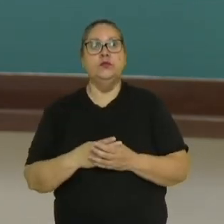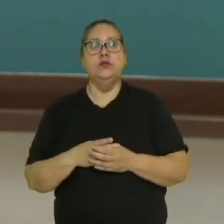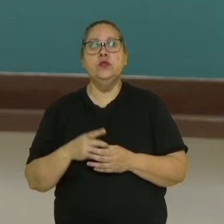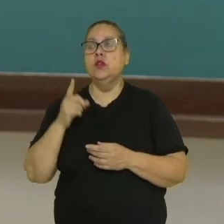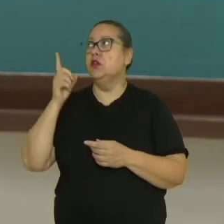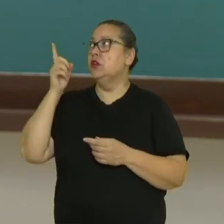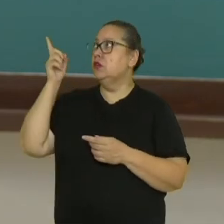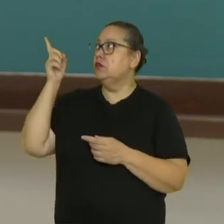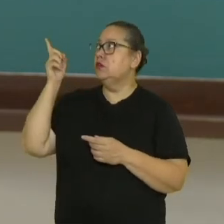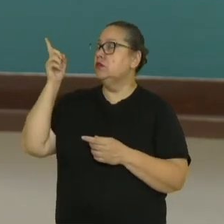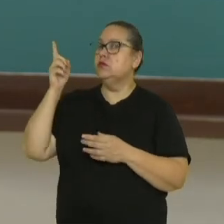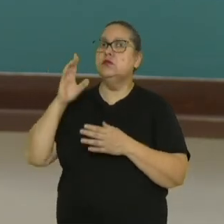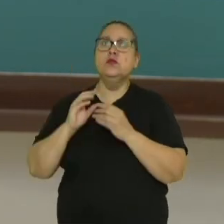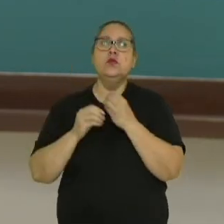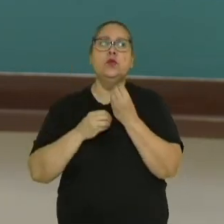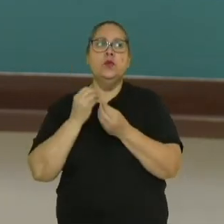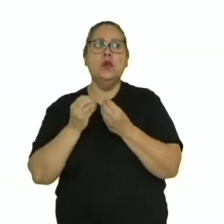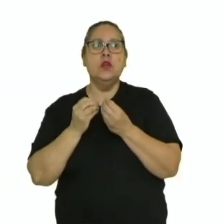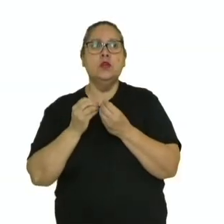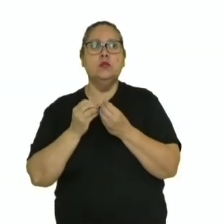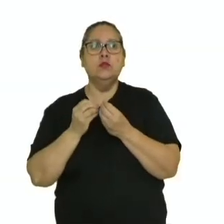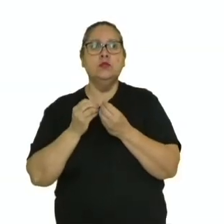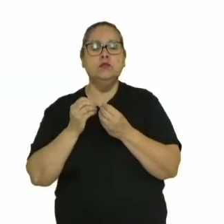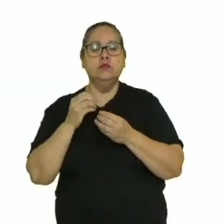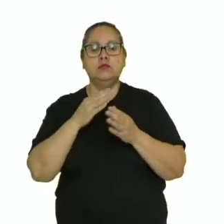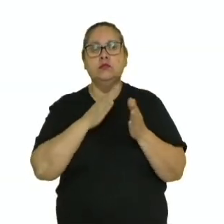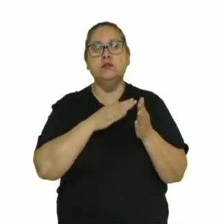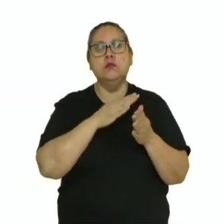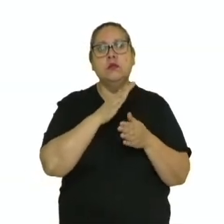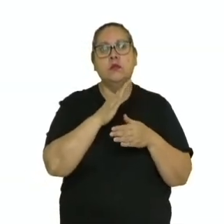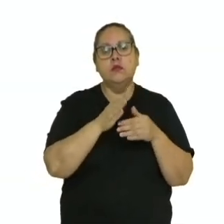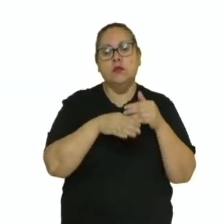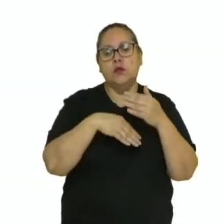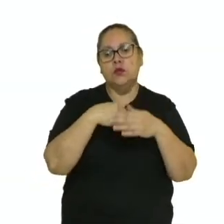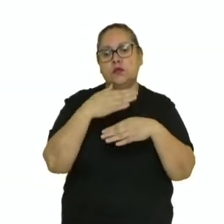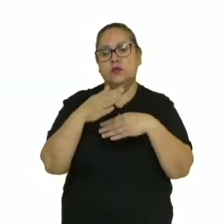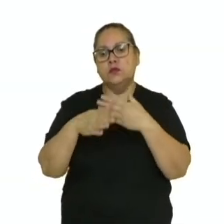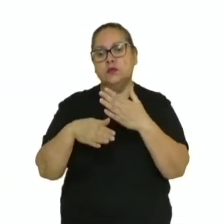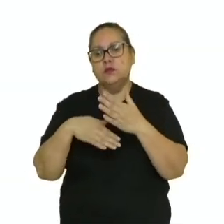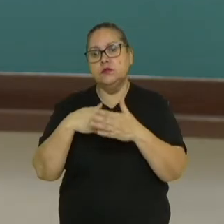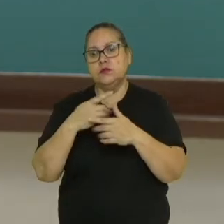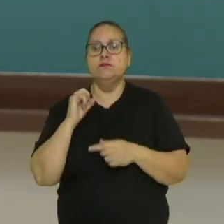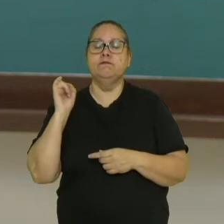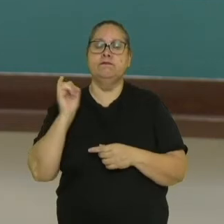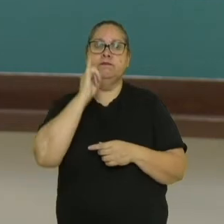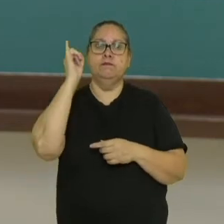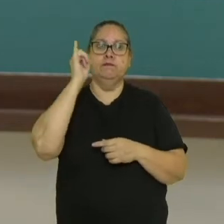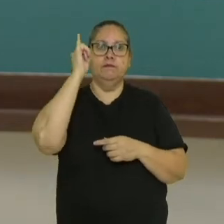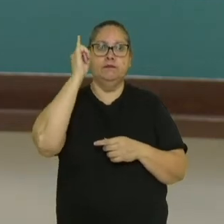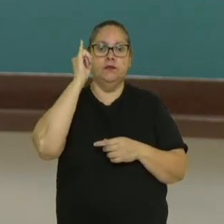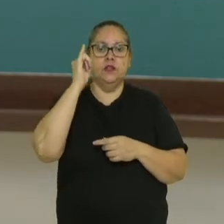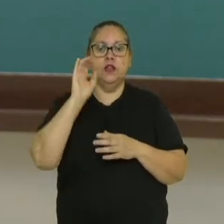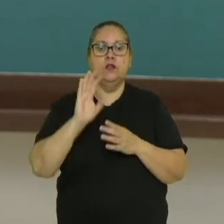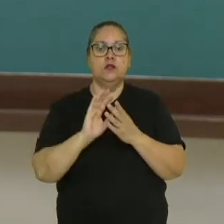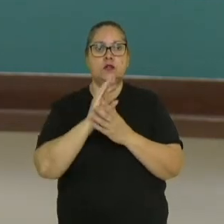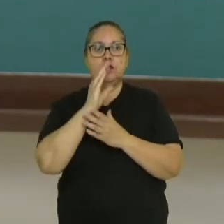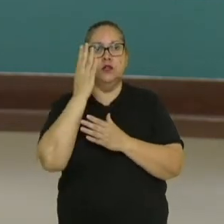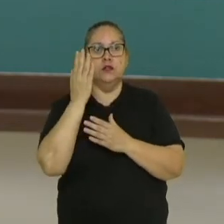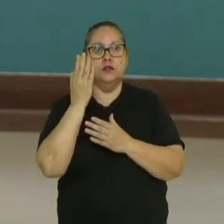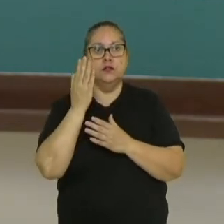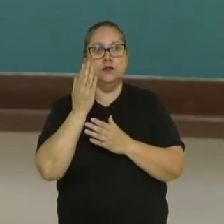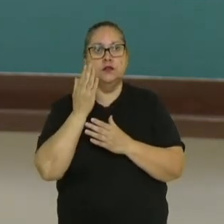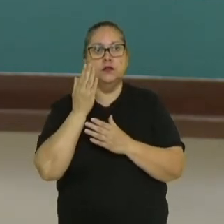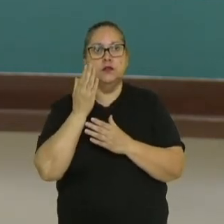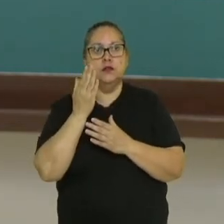O crossing over. Crossing over ou permuta. É um processo muito importante que ocorre